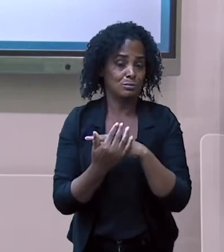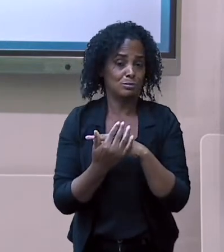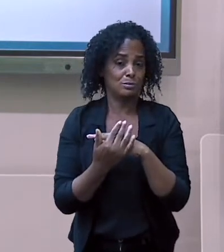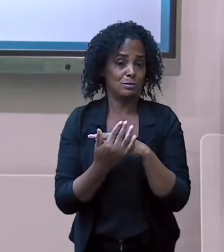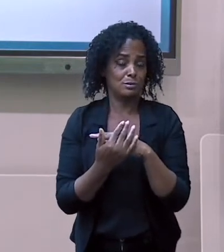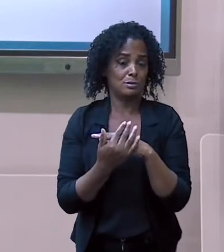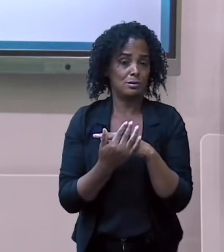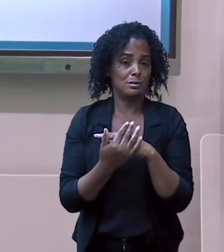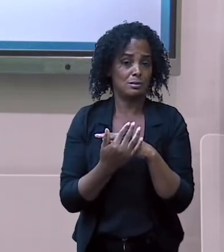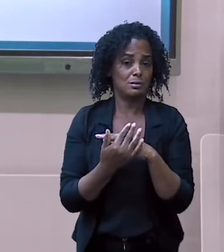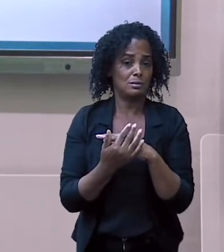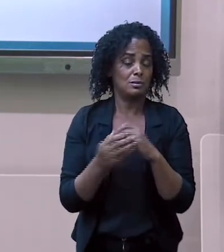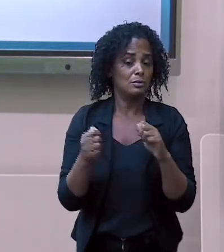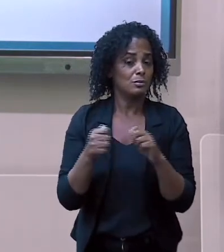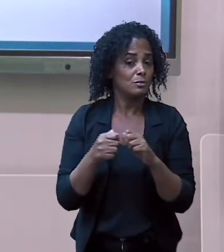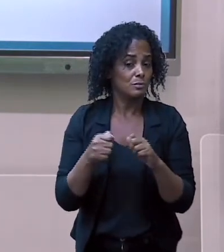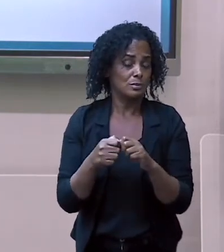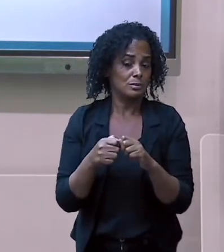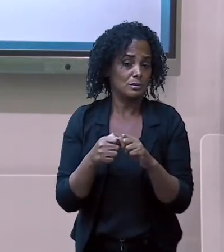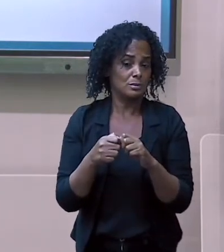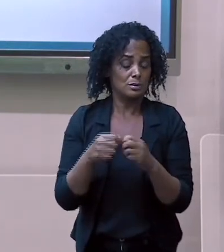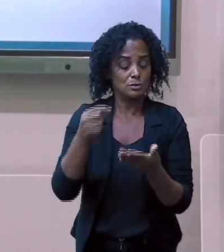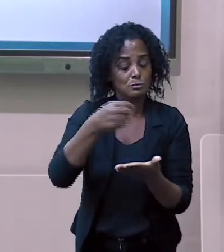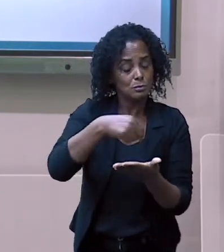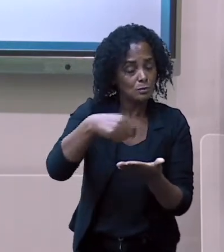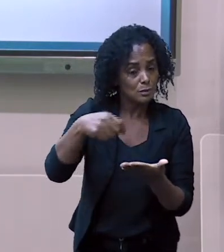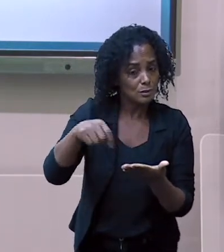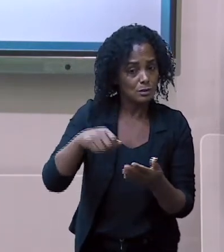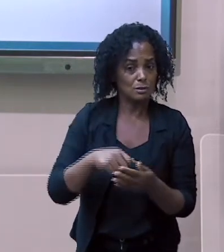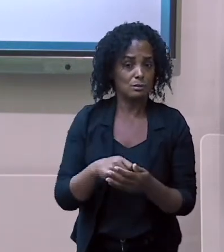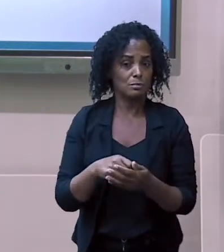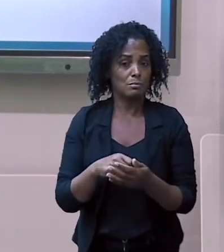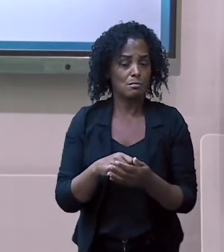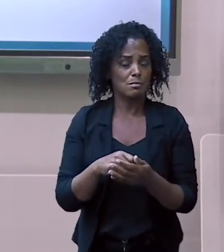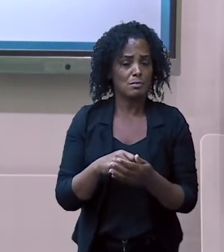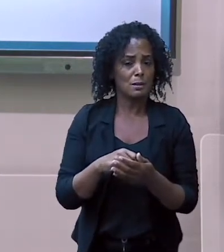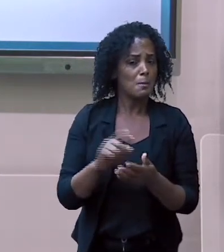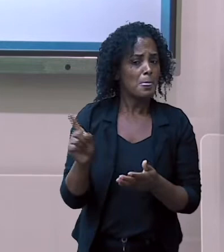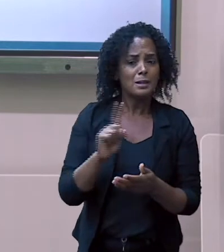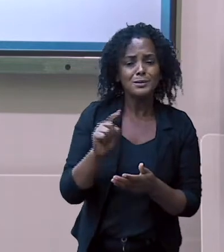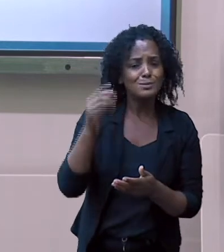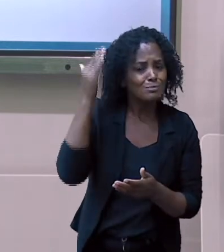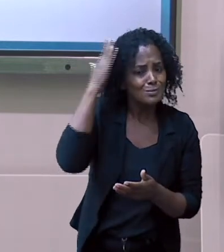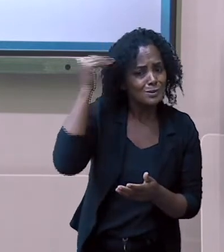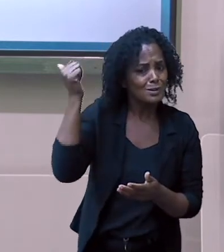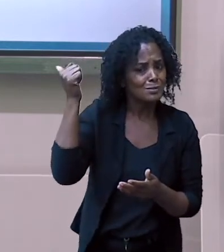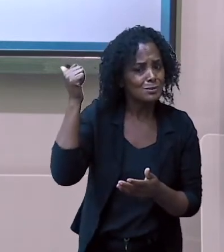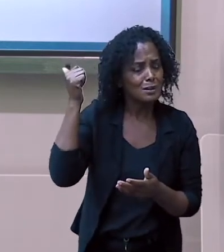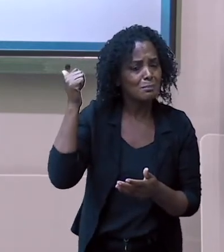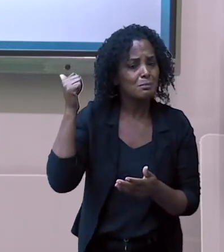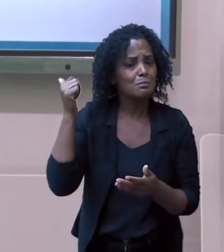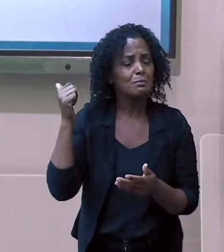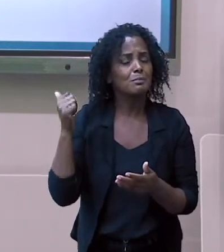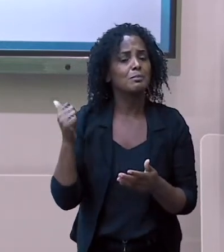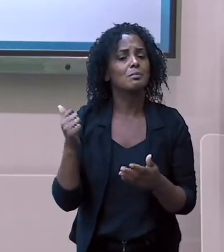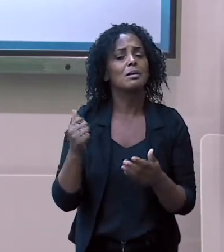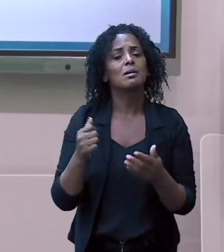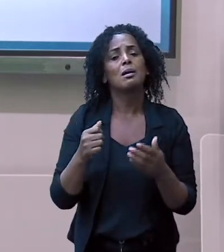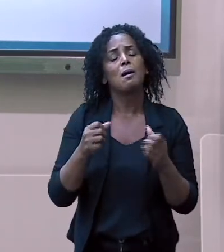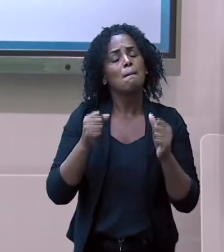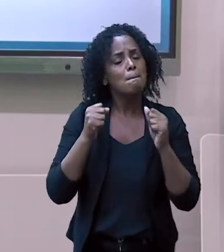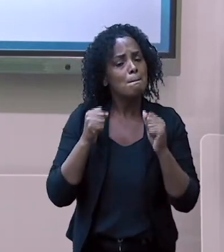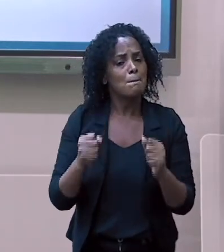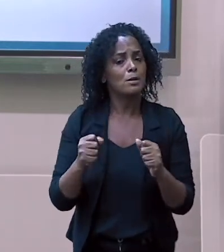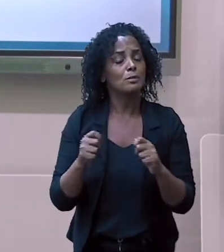habilidade de conseguir fazer assim. Mas se você ainda não tem essa habilidade de resolver o cálculo mental rapidamente, você vai fazer